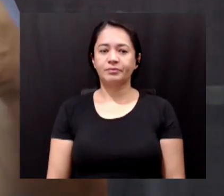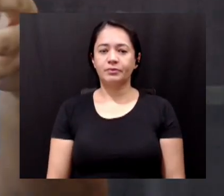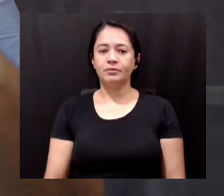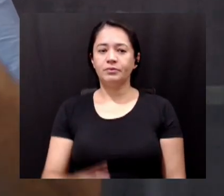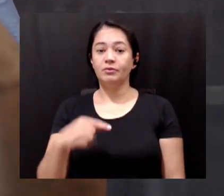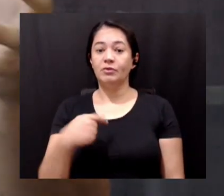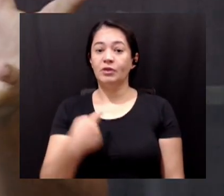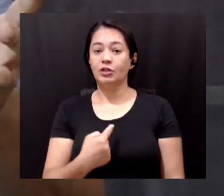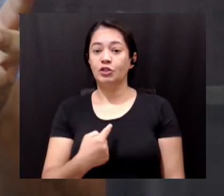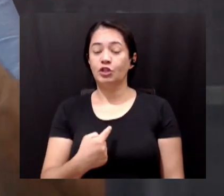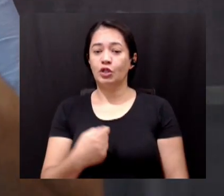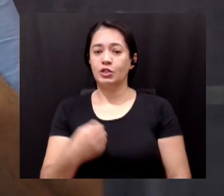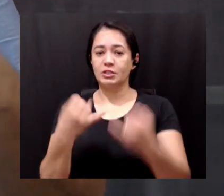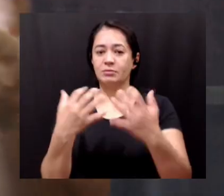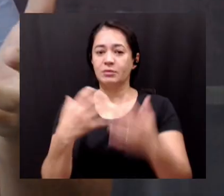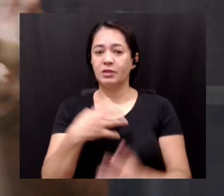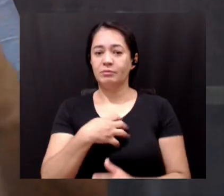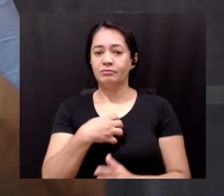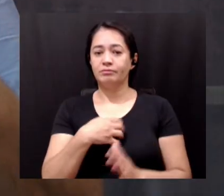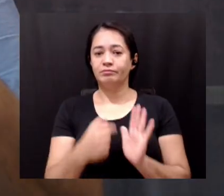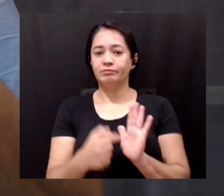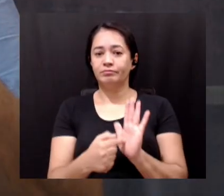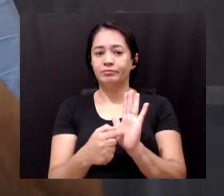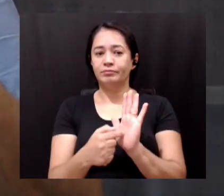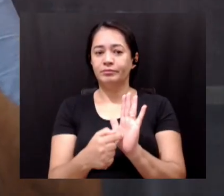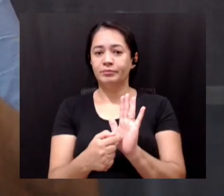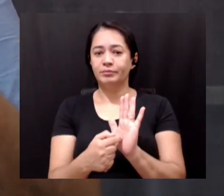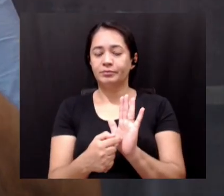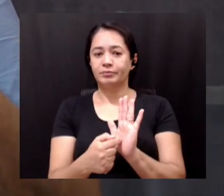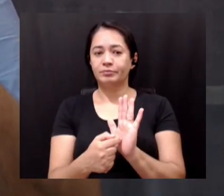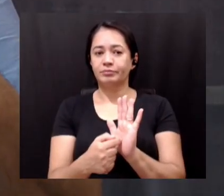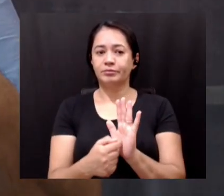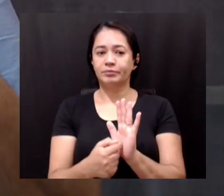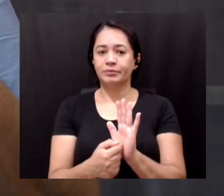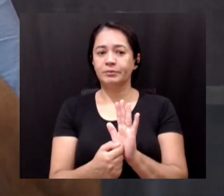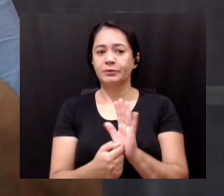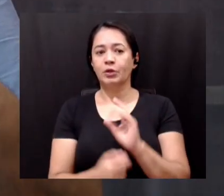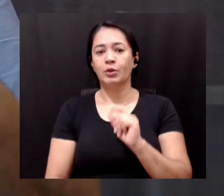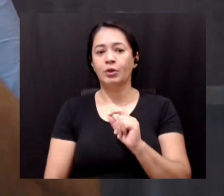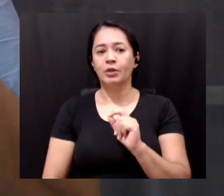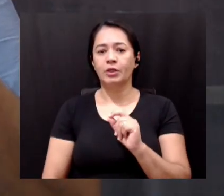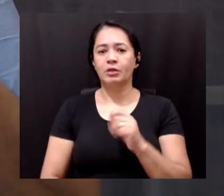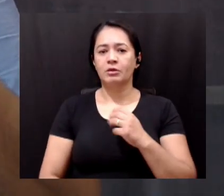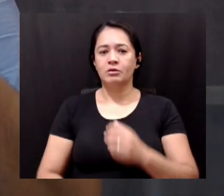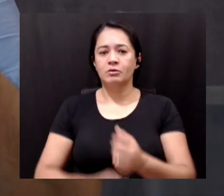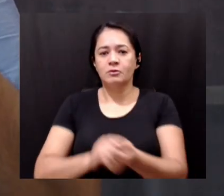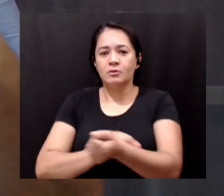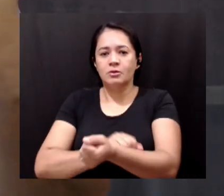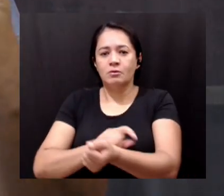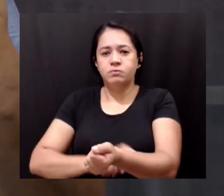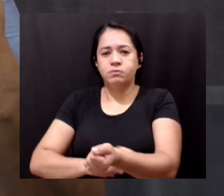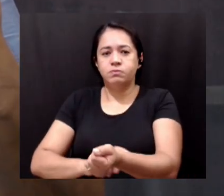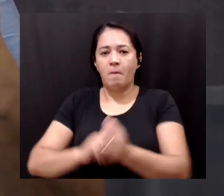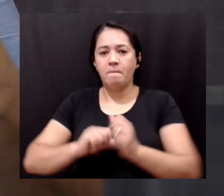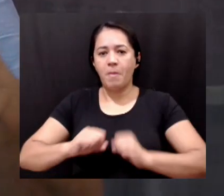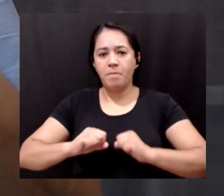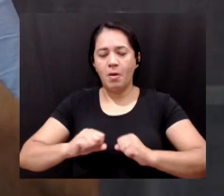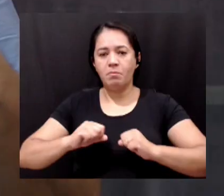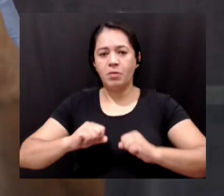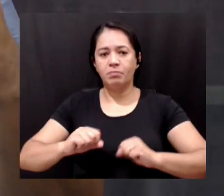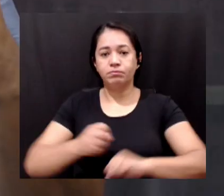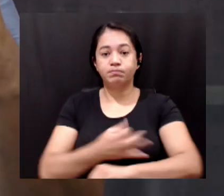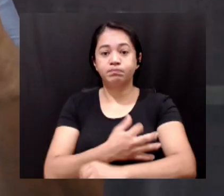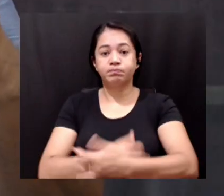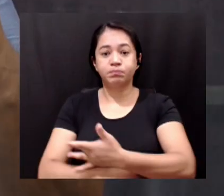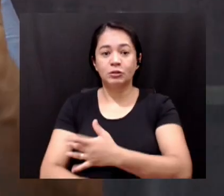de um arsenal de comportamentos que são compulsivos, né, que são impulsivos, a gente precisa pensar em o que a